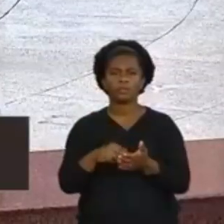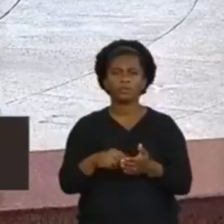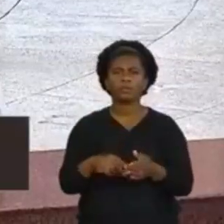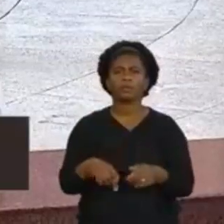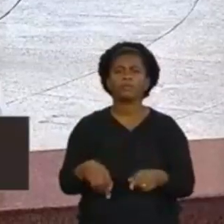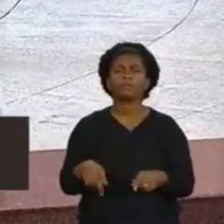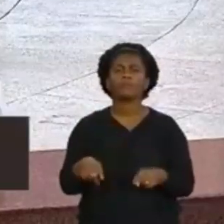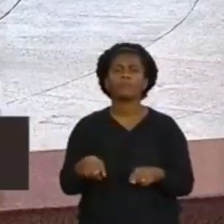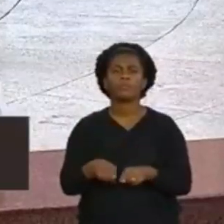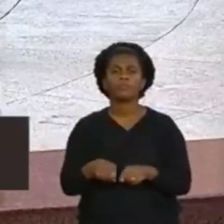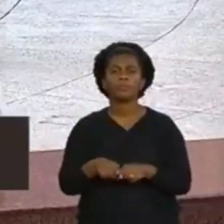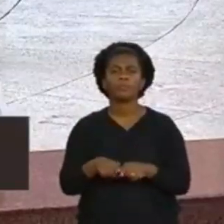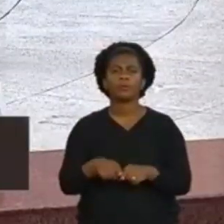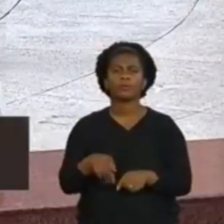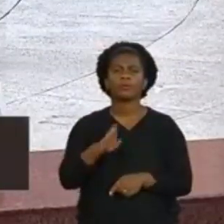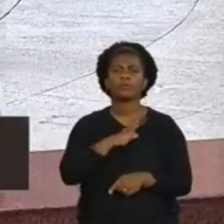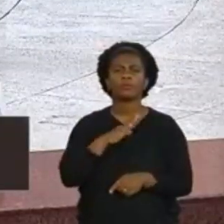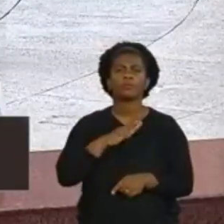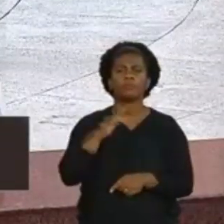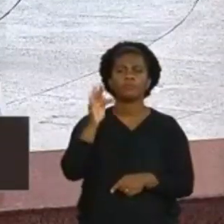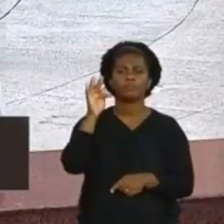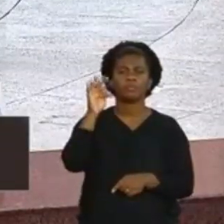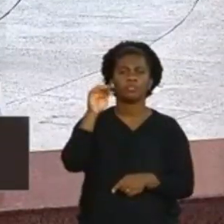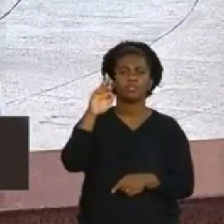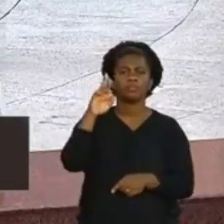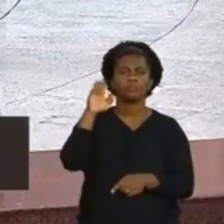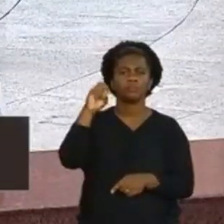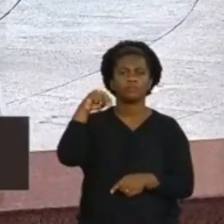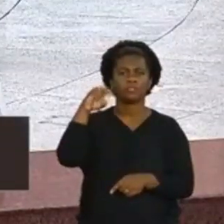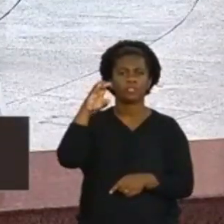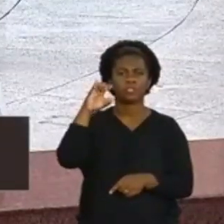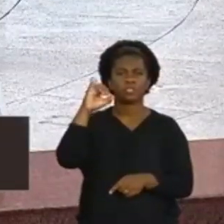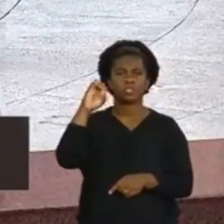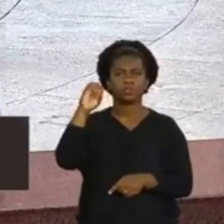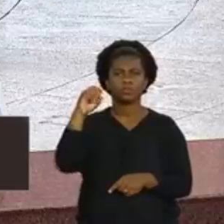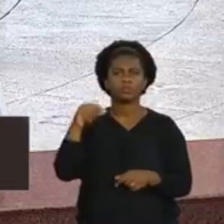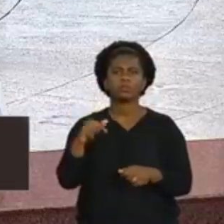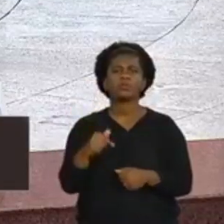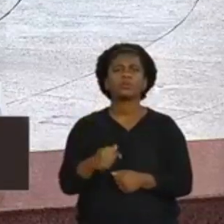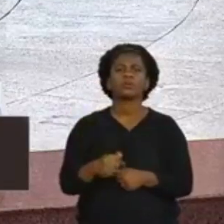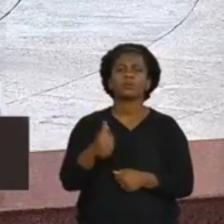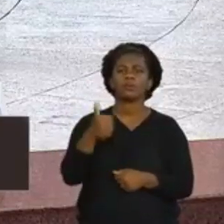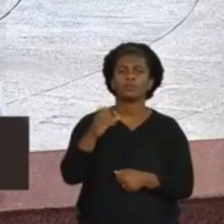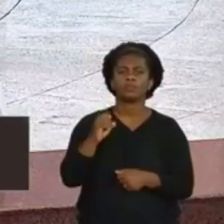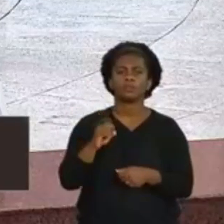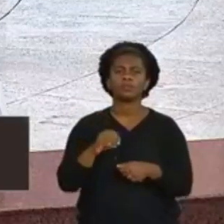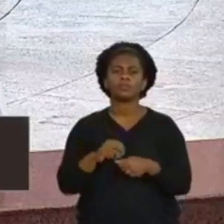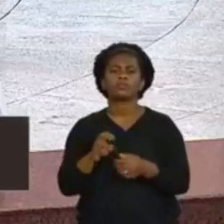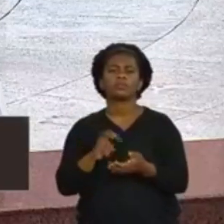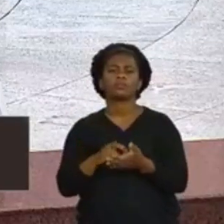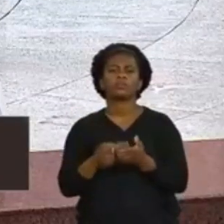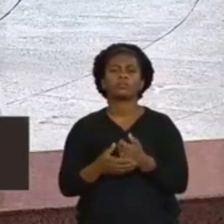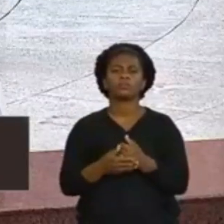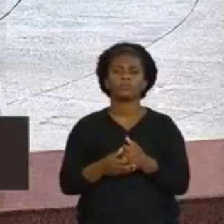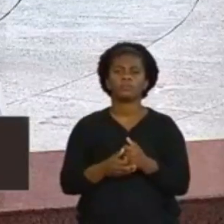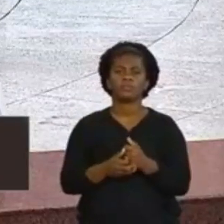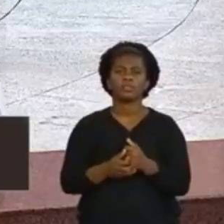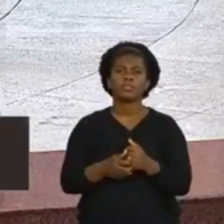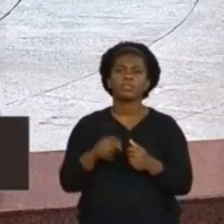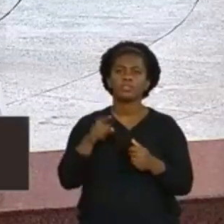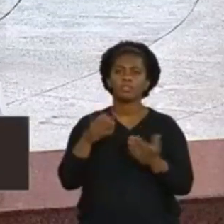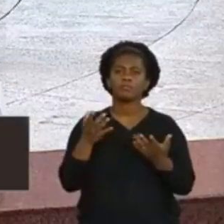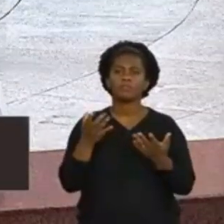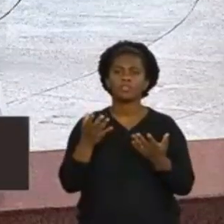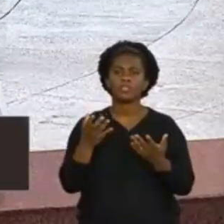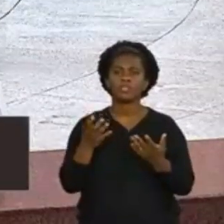deve pegar essa fitinha preta e colocar no pulso. Você que diz: bispo, eu já tenho, se você quiser pegar